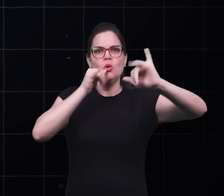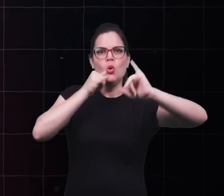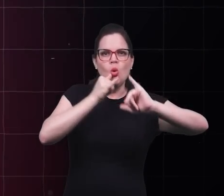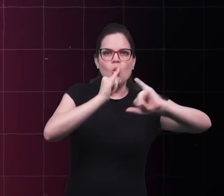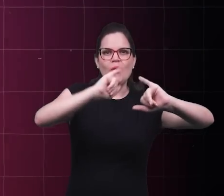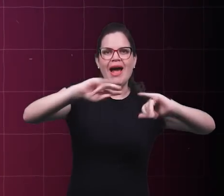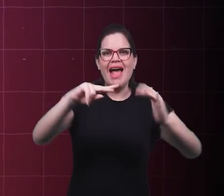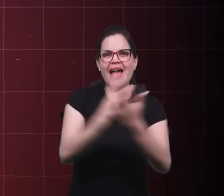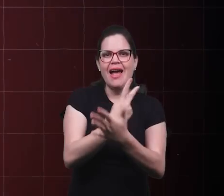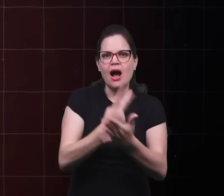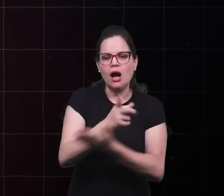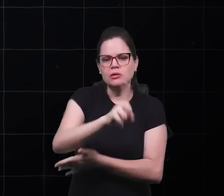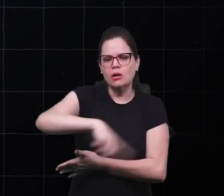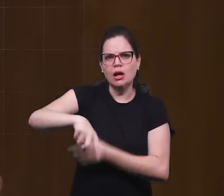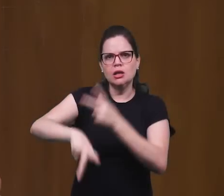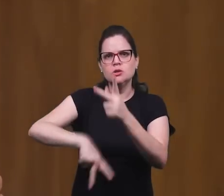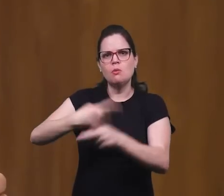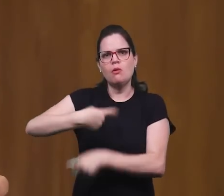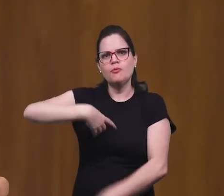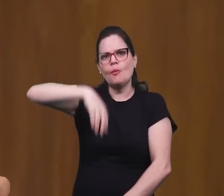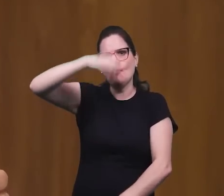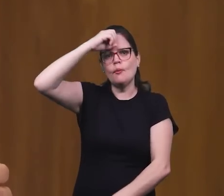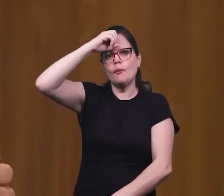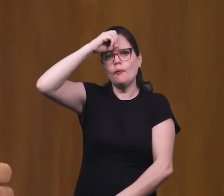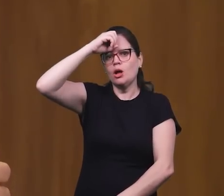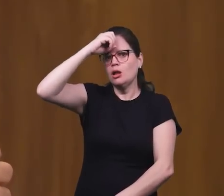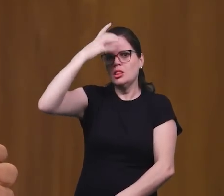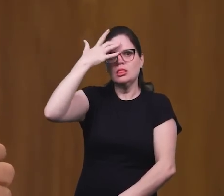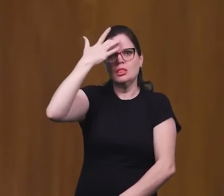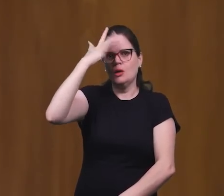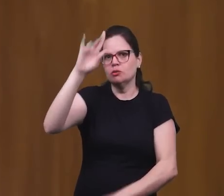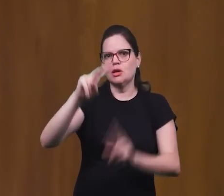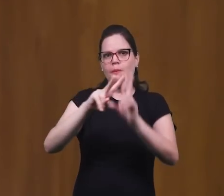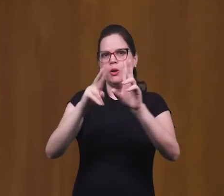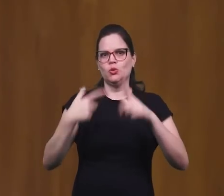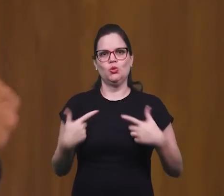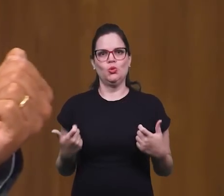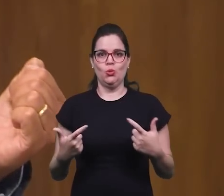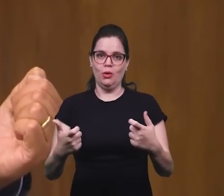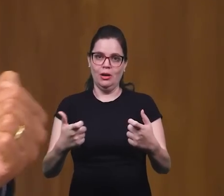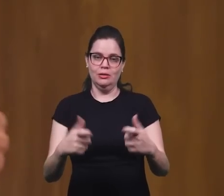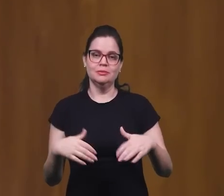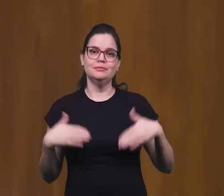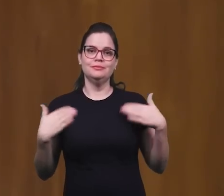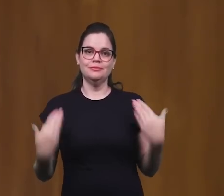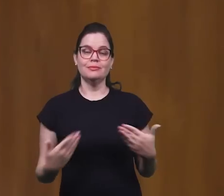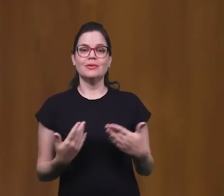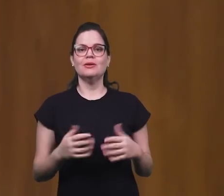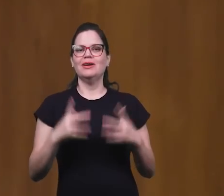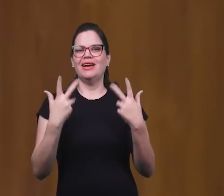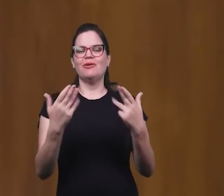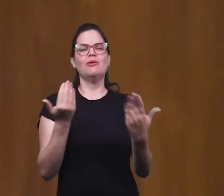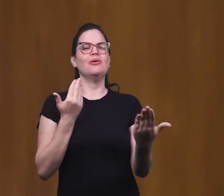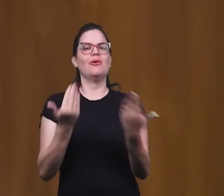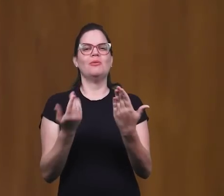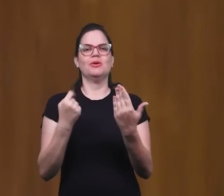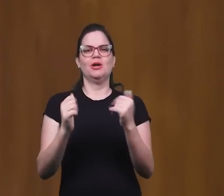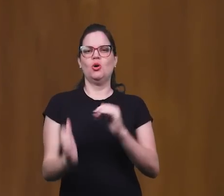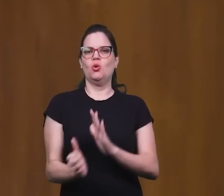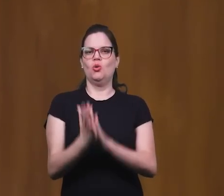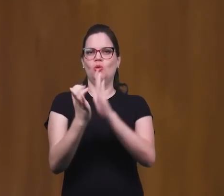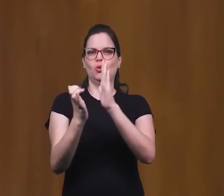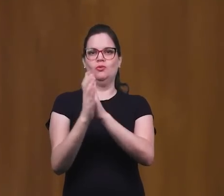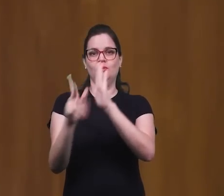a batalha? Então, o louvor, ele precisa vir da eternidade, como o pastor Tiago bem disse,